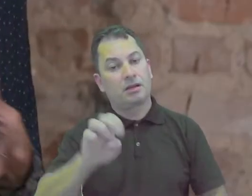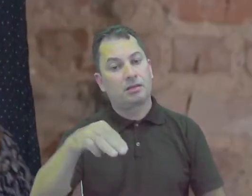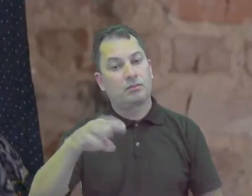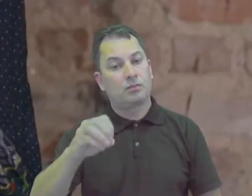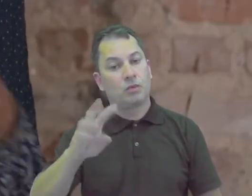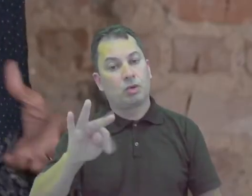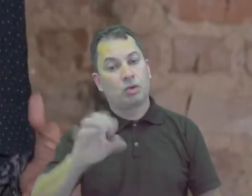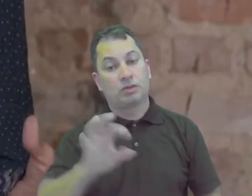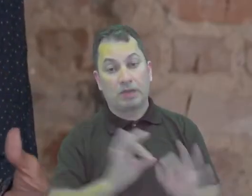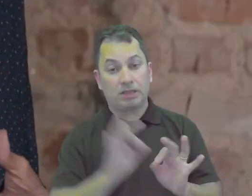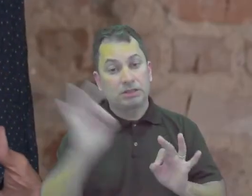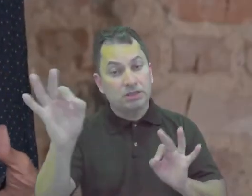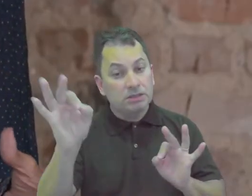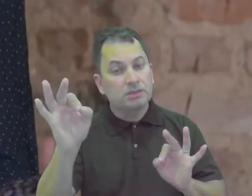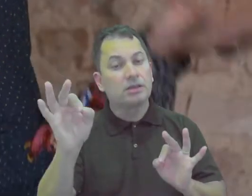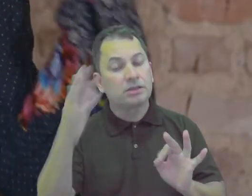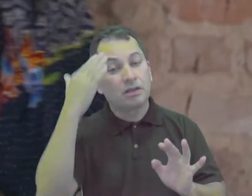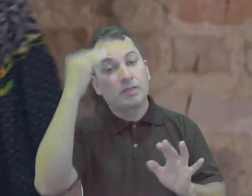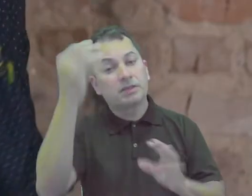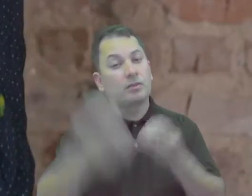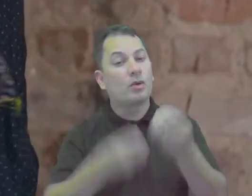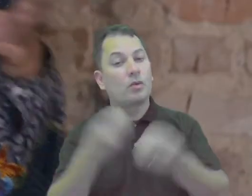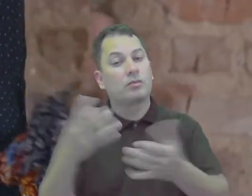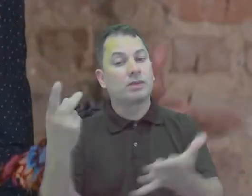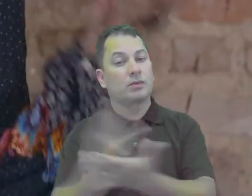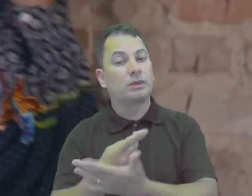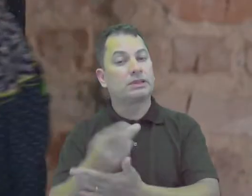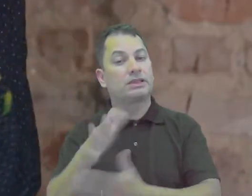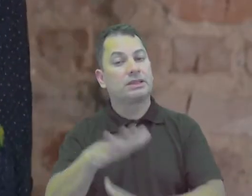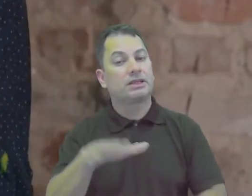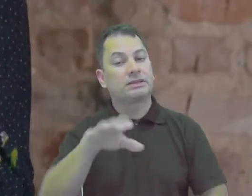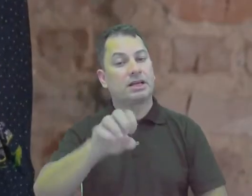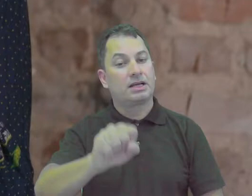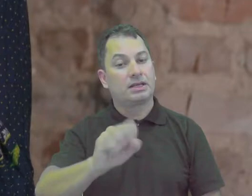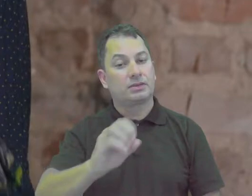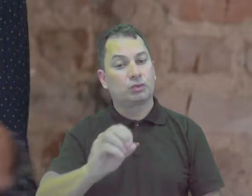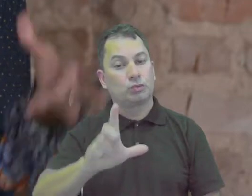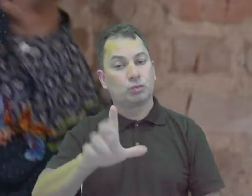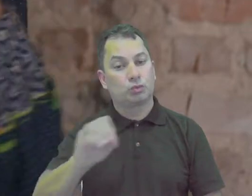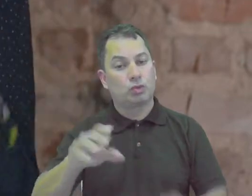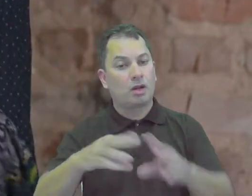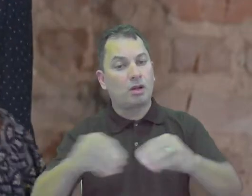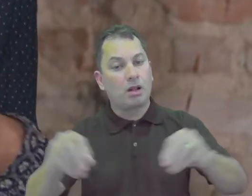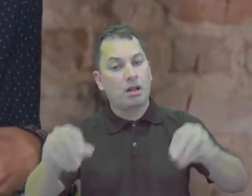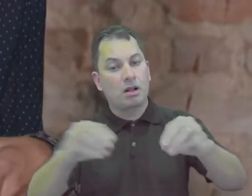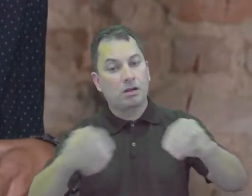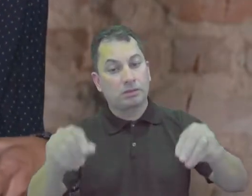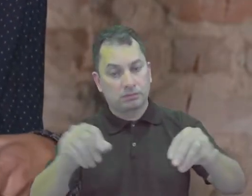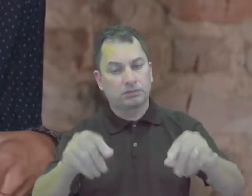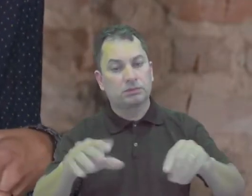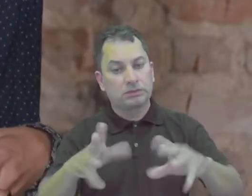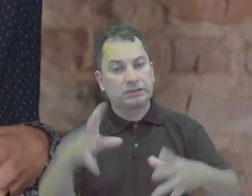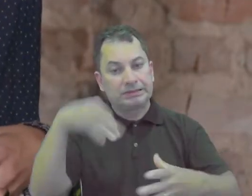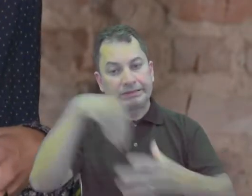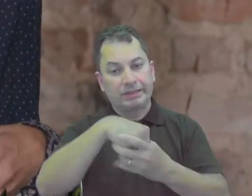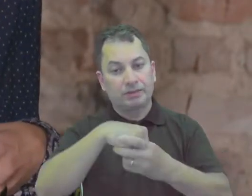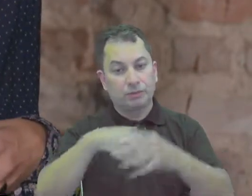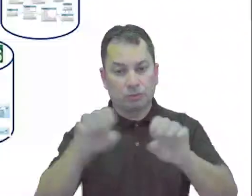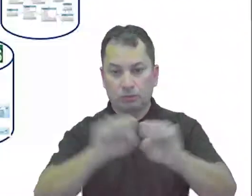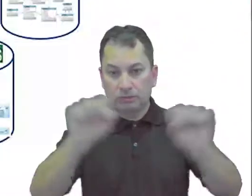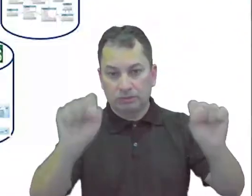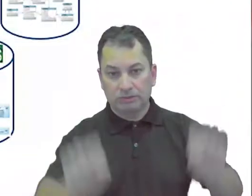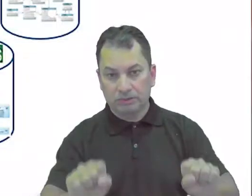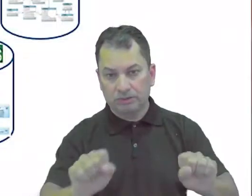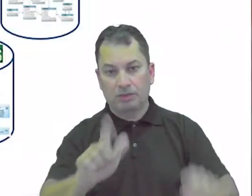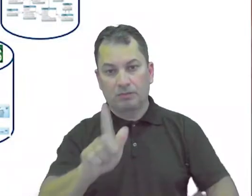levantar uso e cobertura do solo, e a gente consegue juntar todas essas técnicas dentro dos sistemas de informações geográficas,